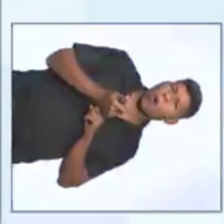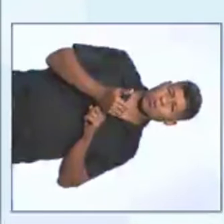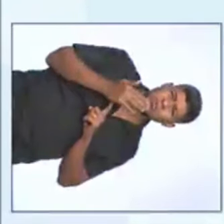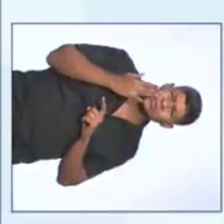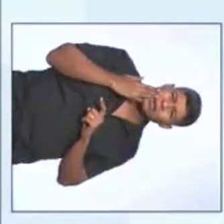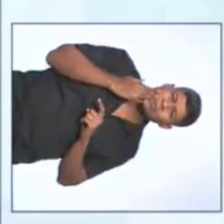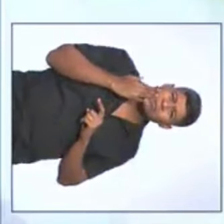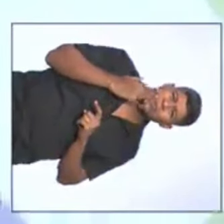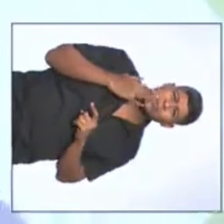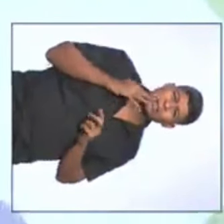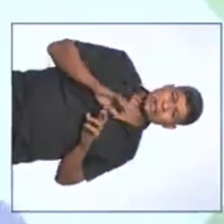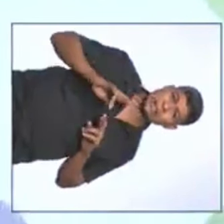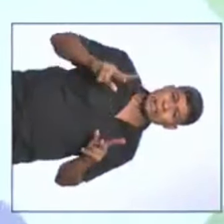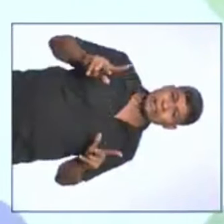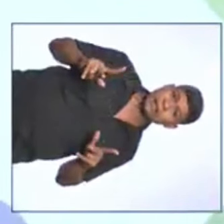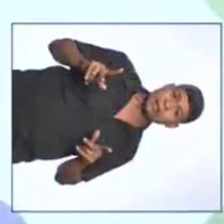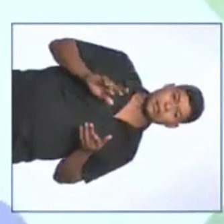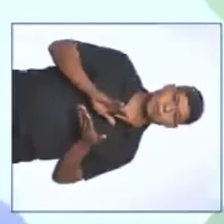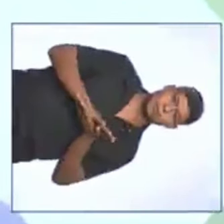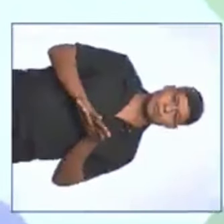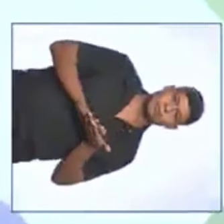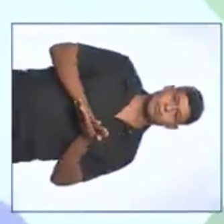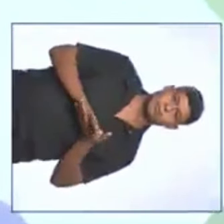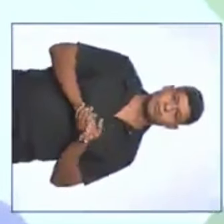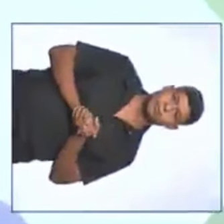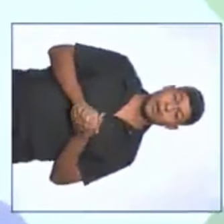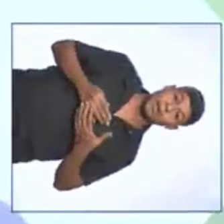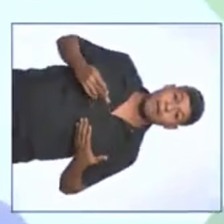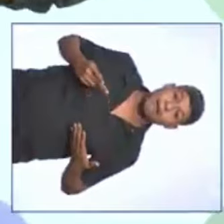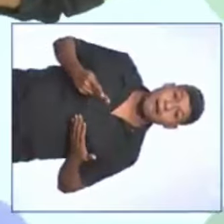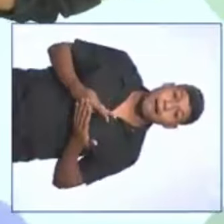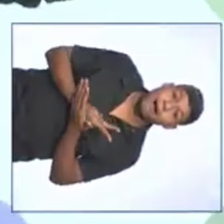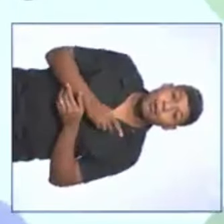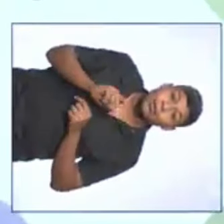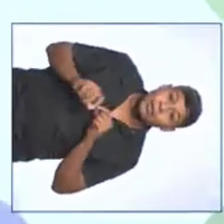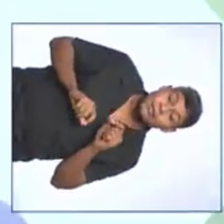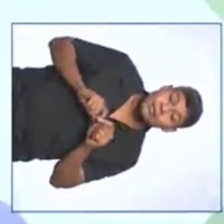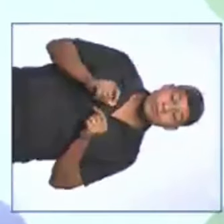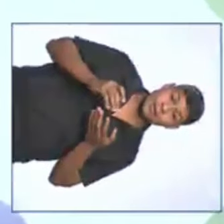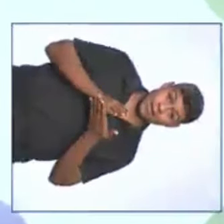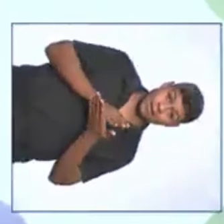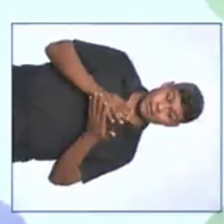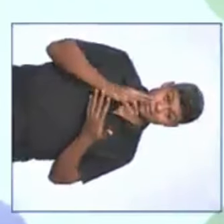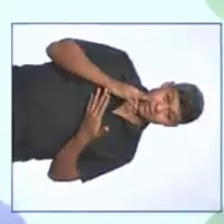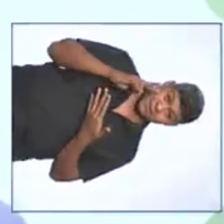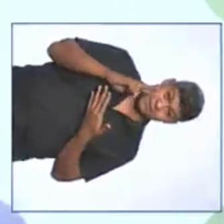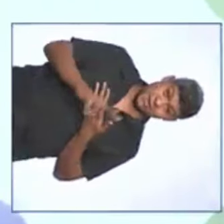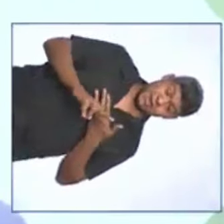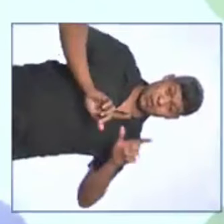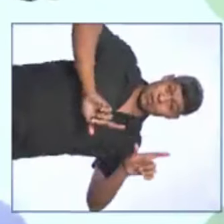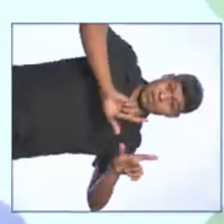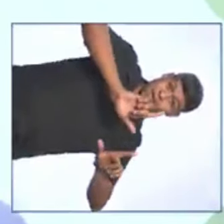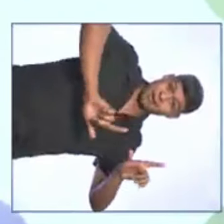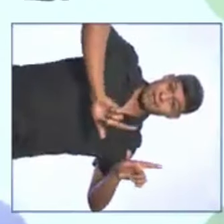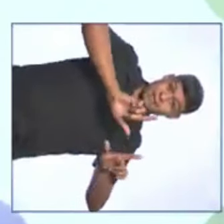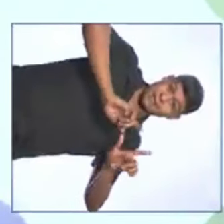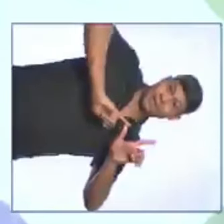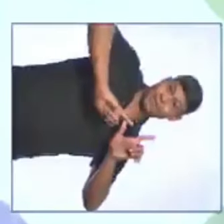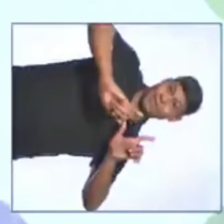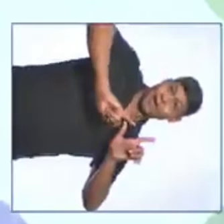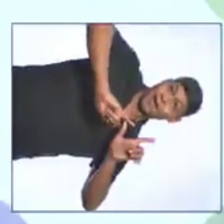assim. Não é uma diferença tão grande. Então, o que acontece? Às vezes, quando a gente está vendo a TV, esses dados,